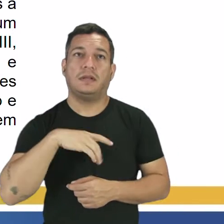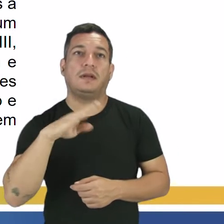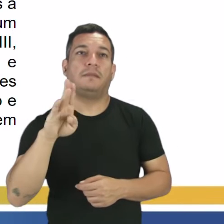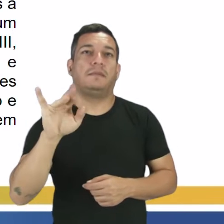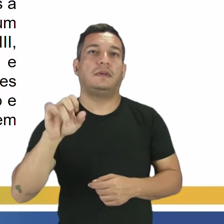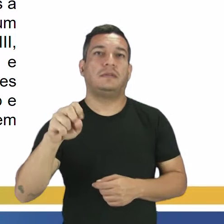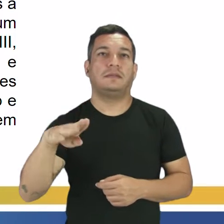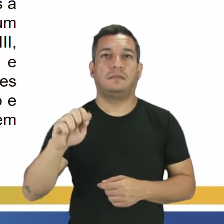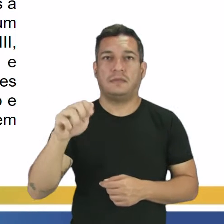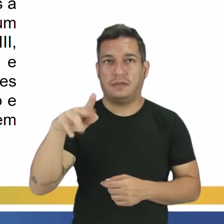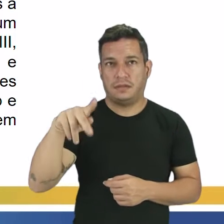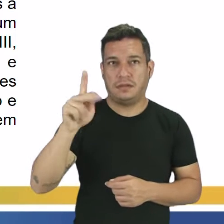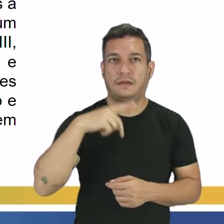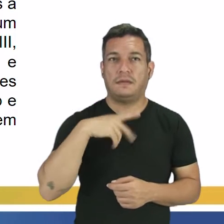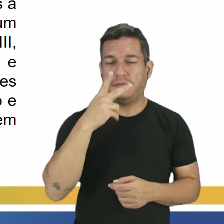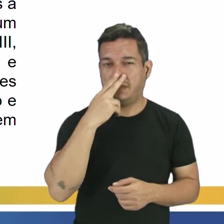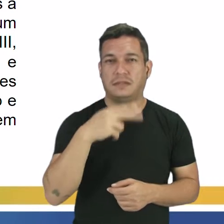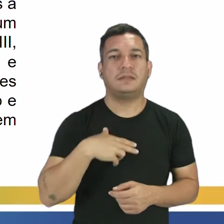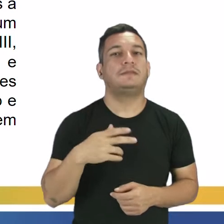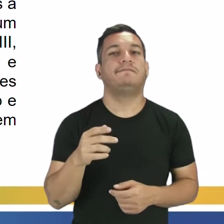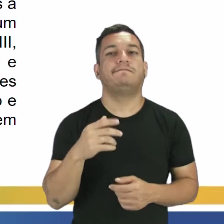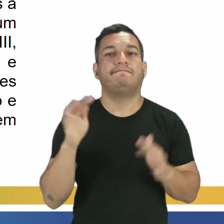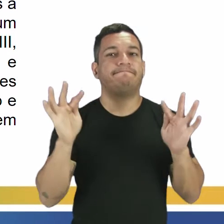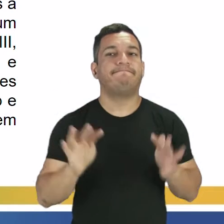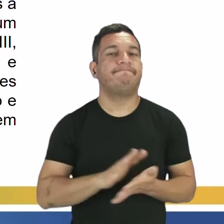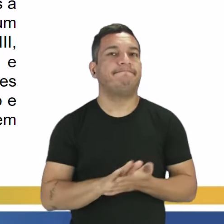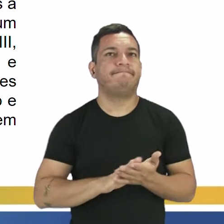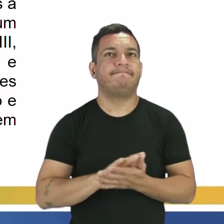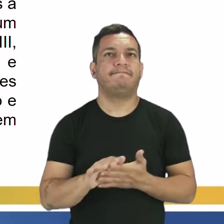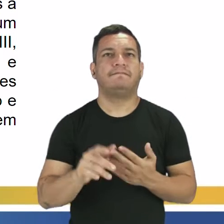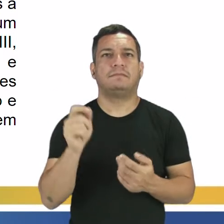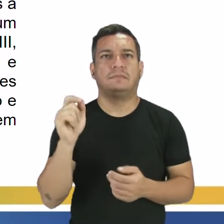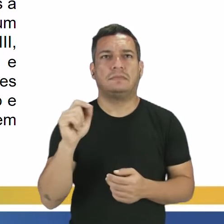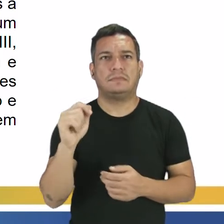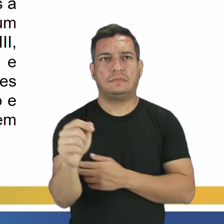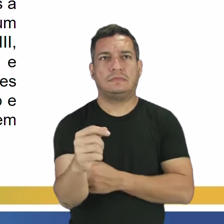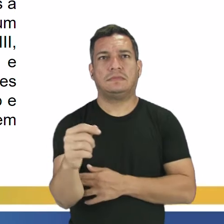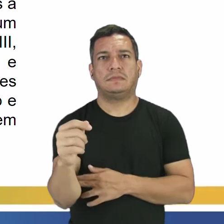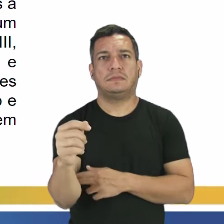ficou descontente com a administração austríaca no condado e